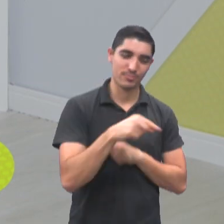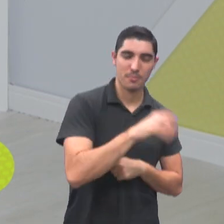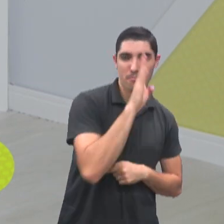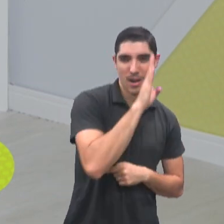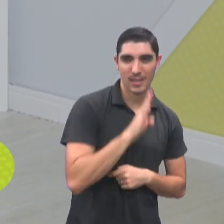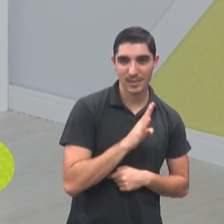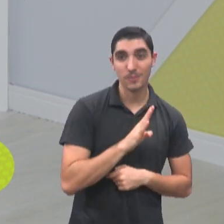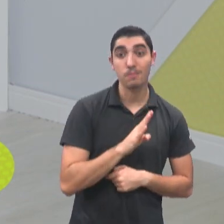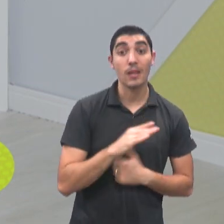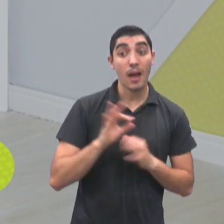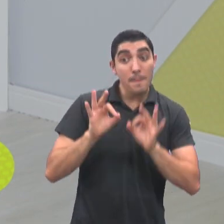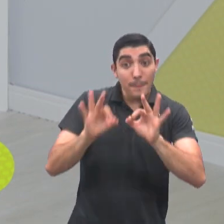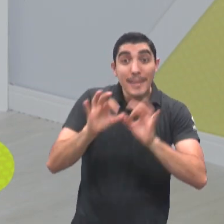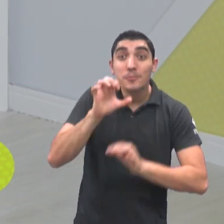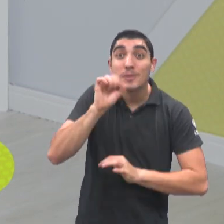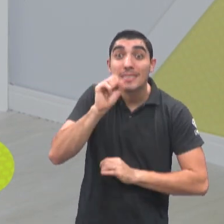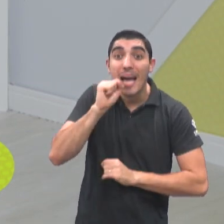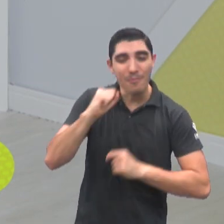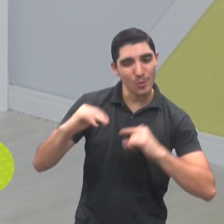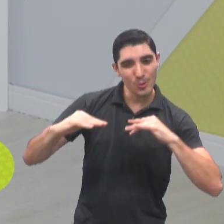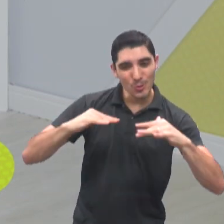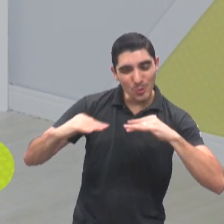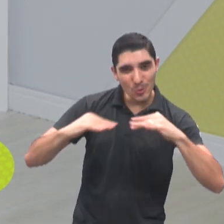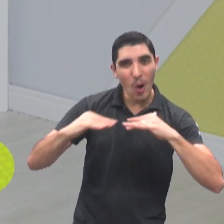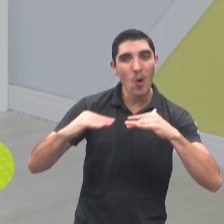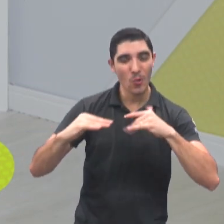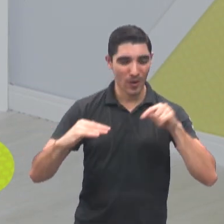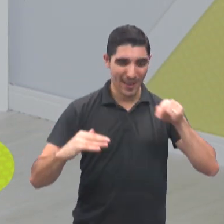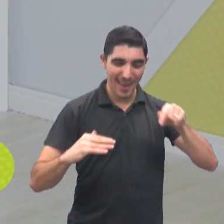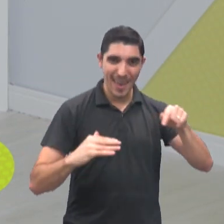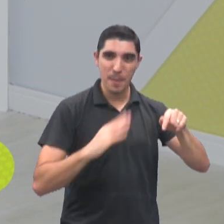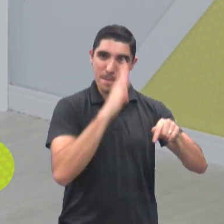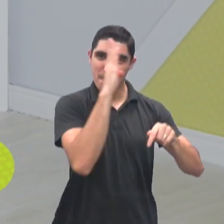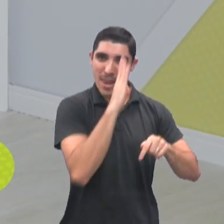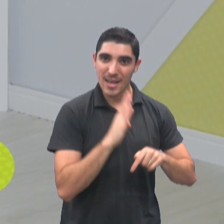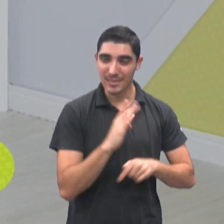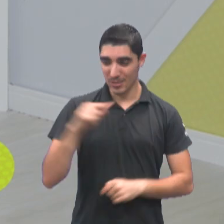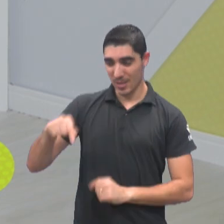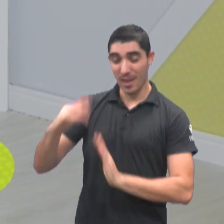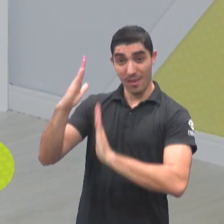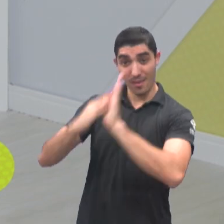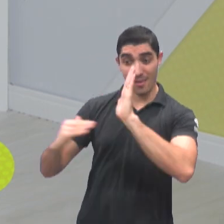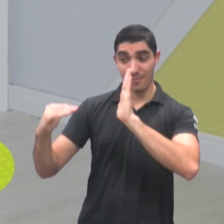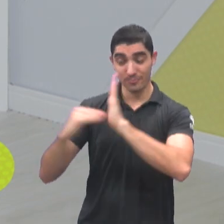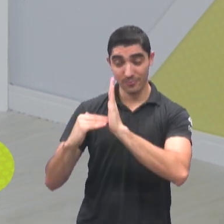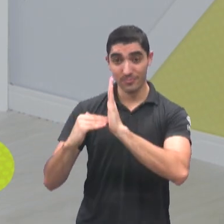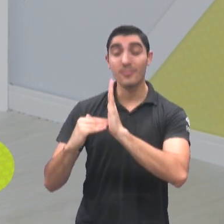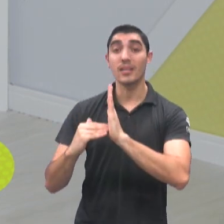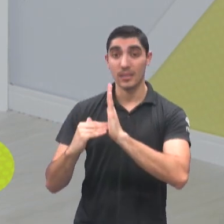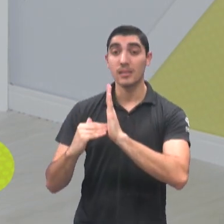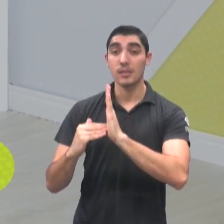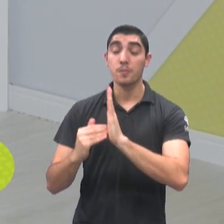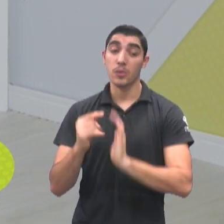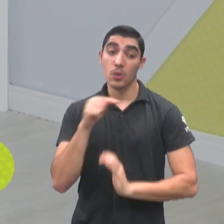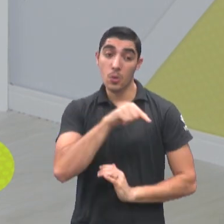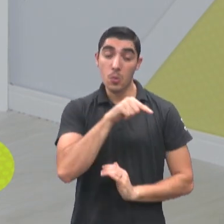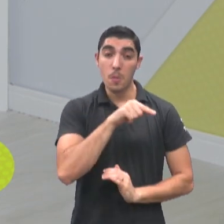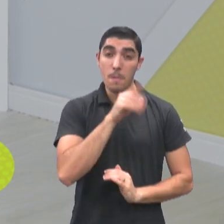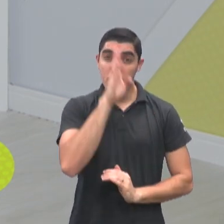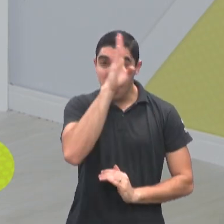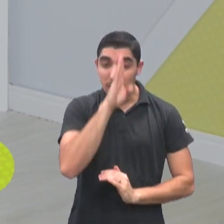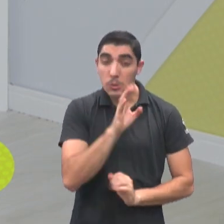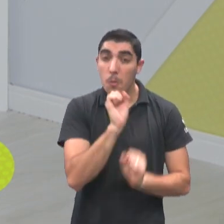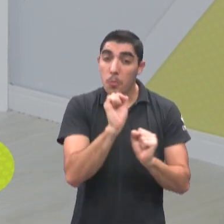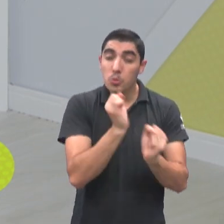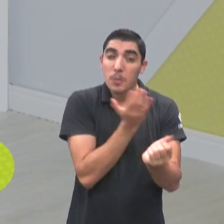no sábado contra as atuais campeãs olímpicas, a Nova Zelândia, precisando de uma derrota de no máximo 24 pontos de diferença para